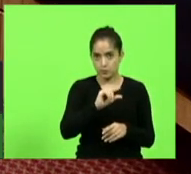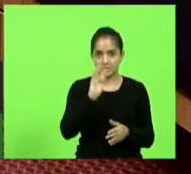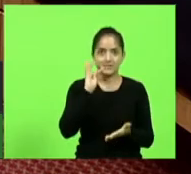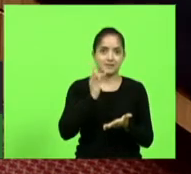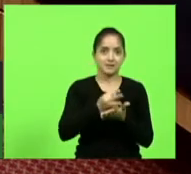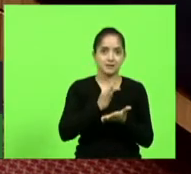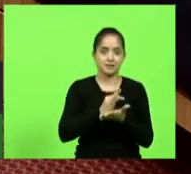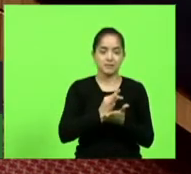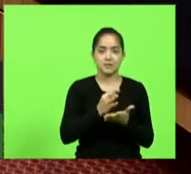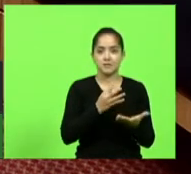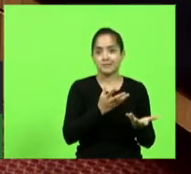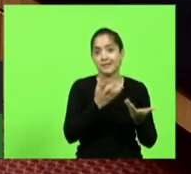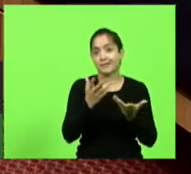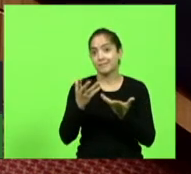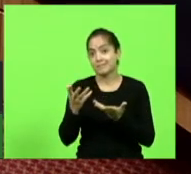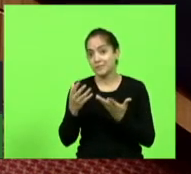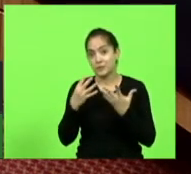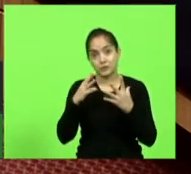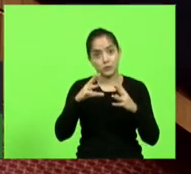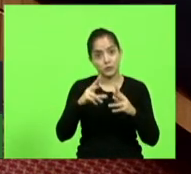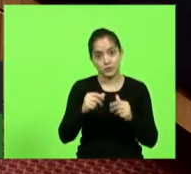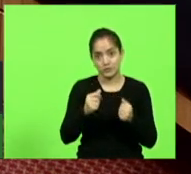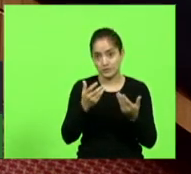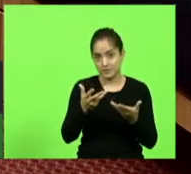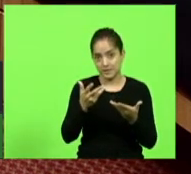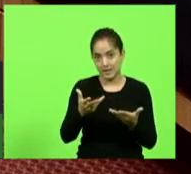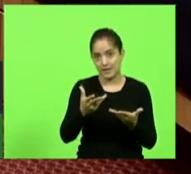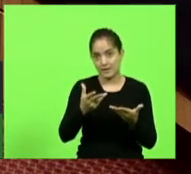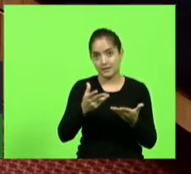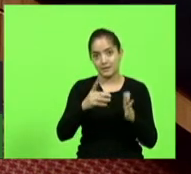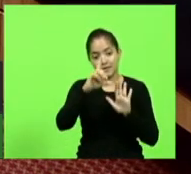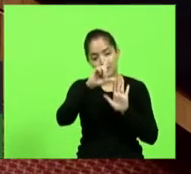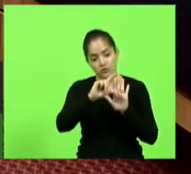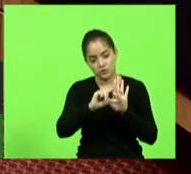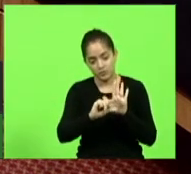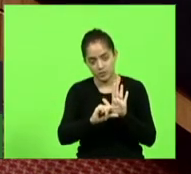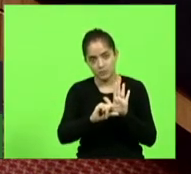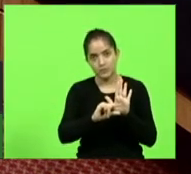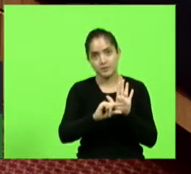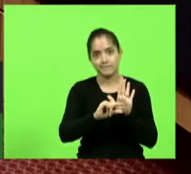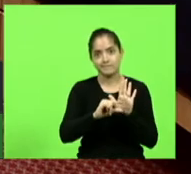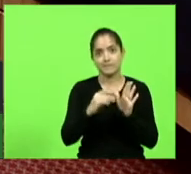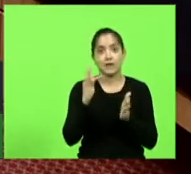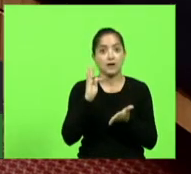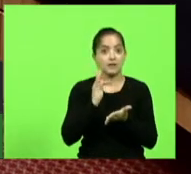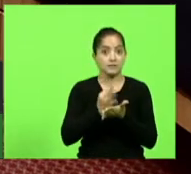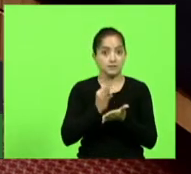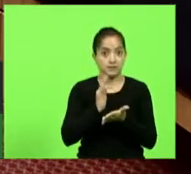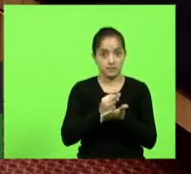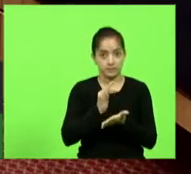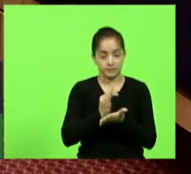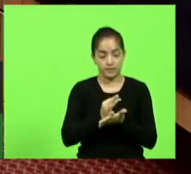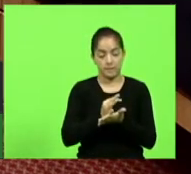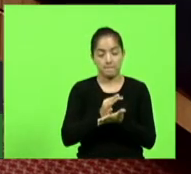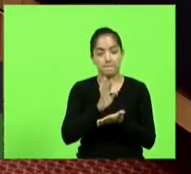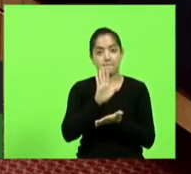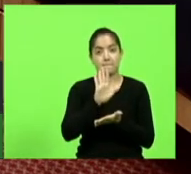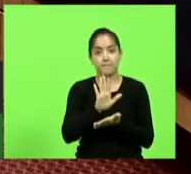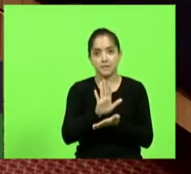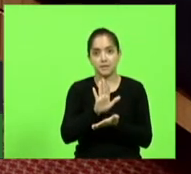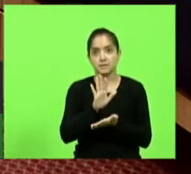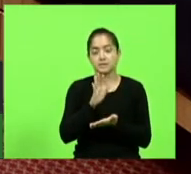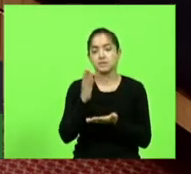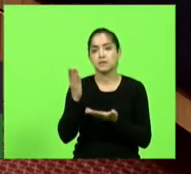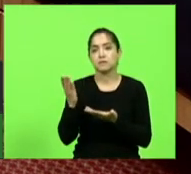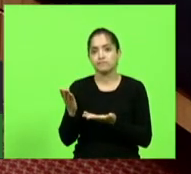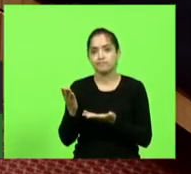quer pagar menos por qualquer serviço prestado. No entanto, o deputado